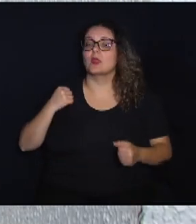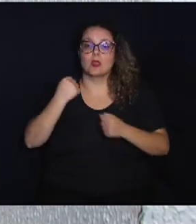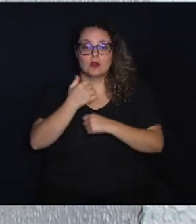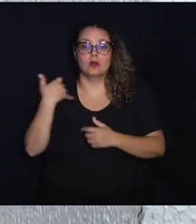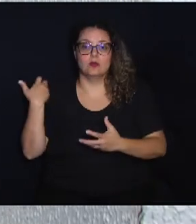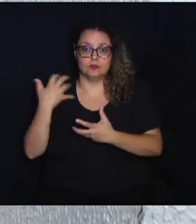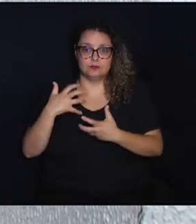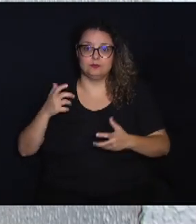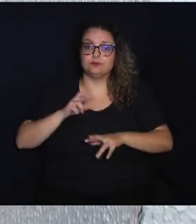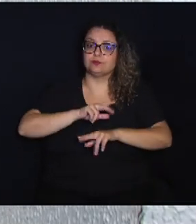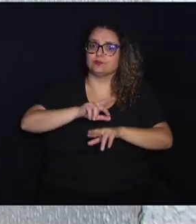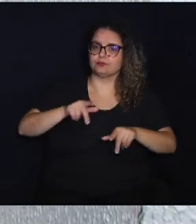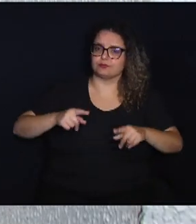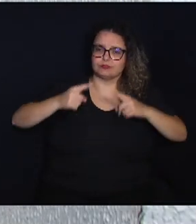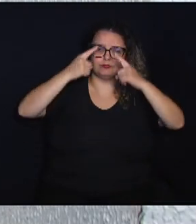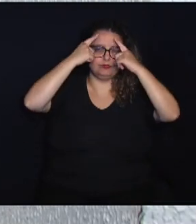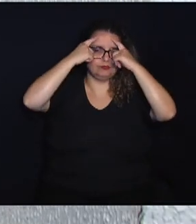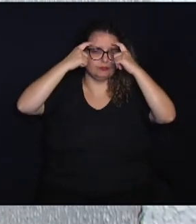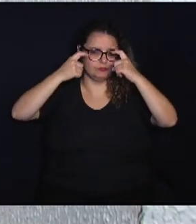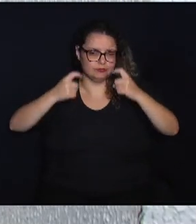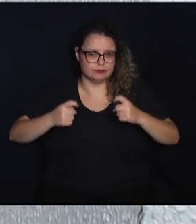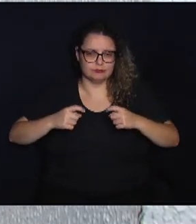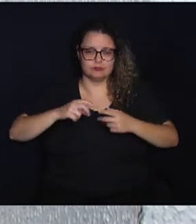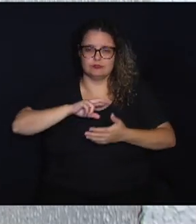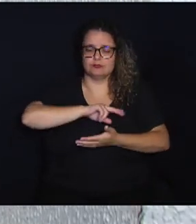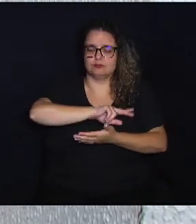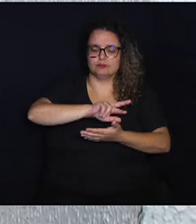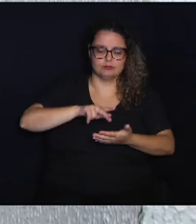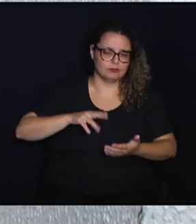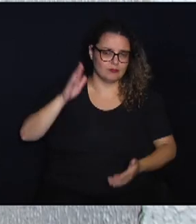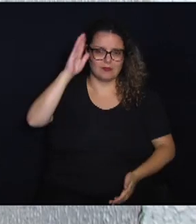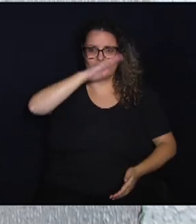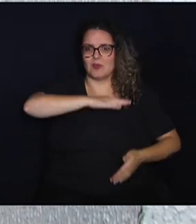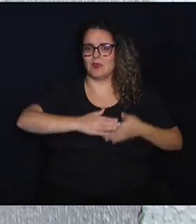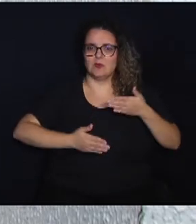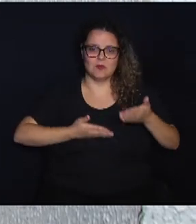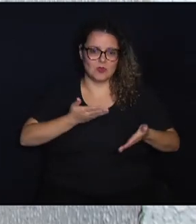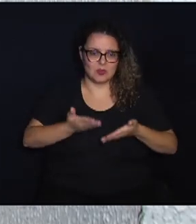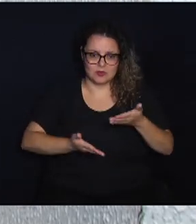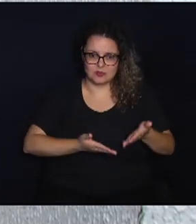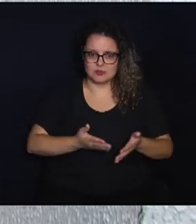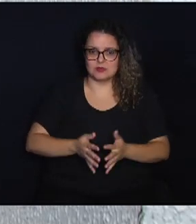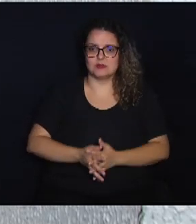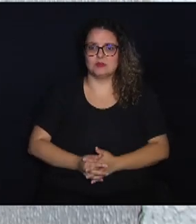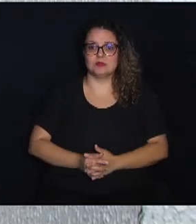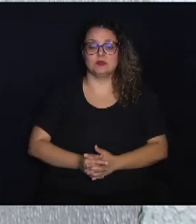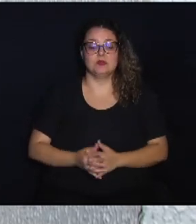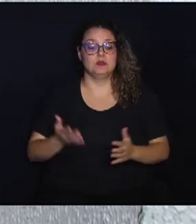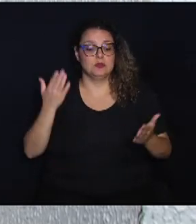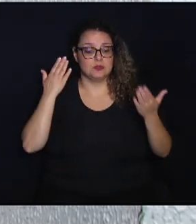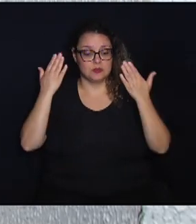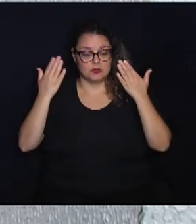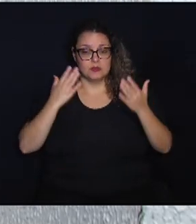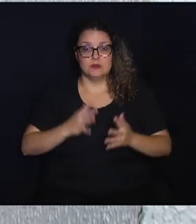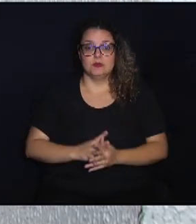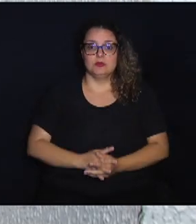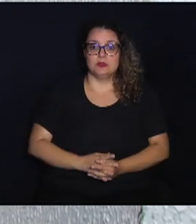idosos sofrem violências, maus tratos, tanto